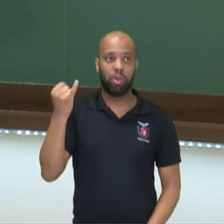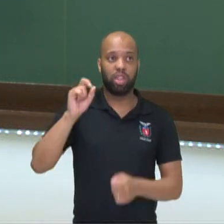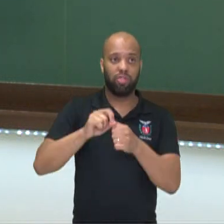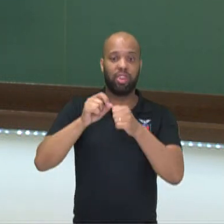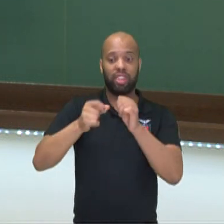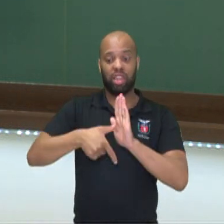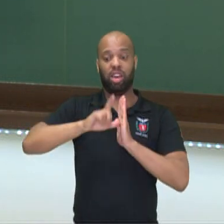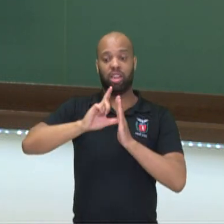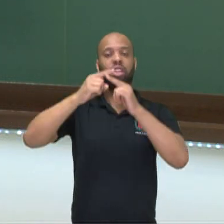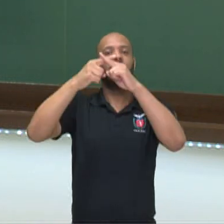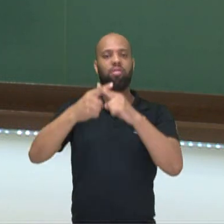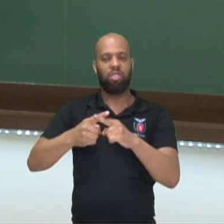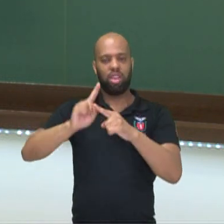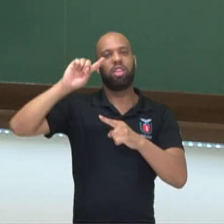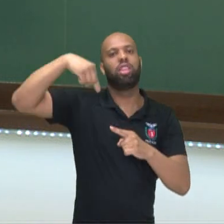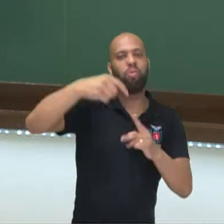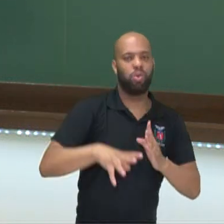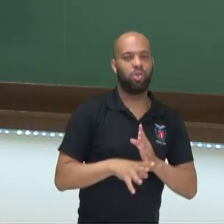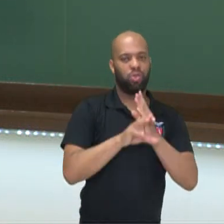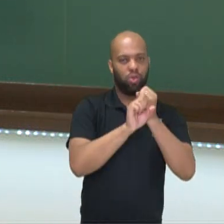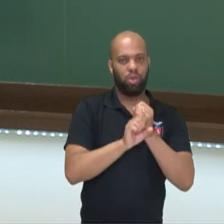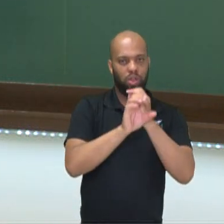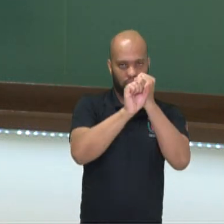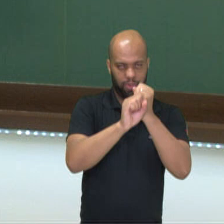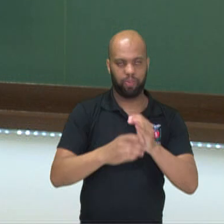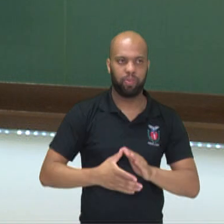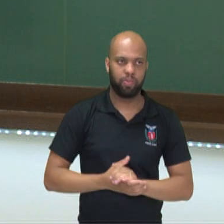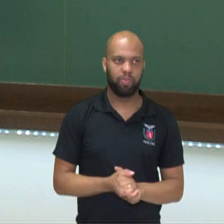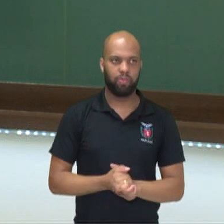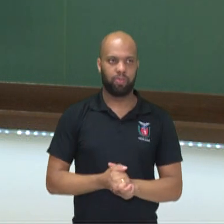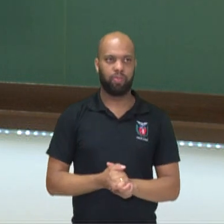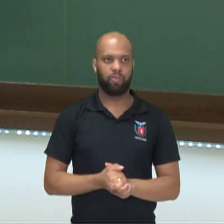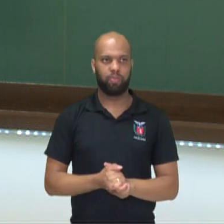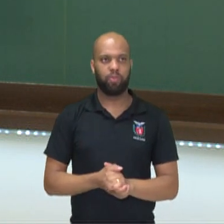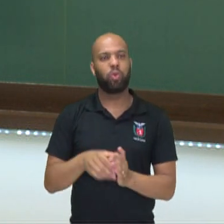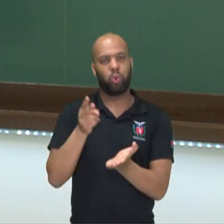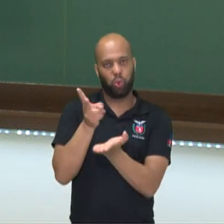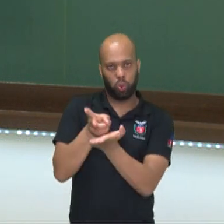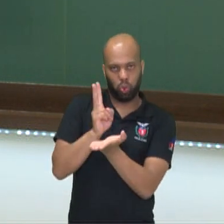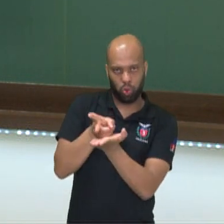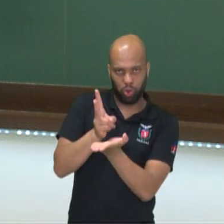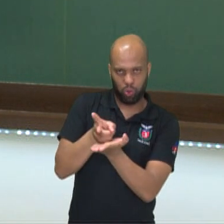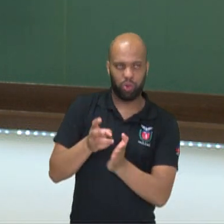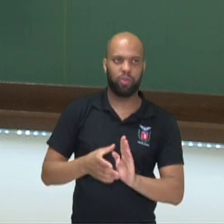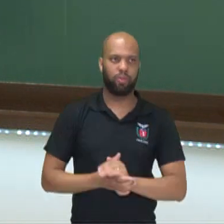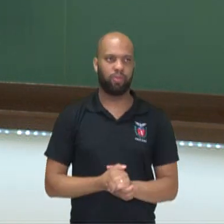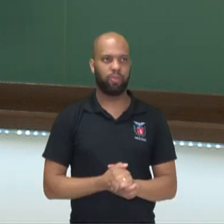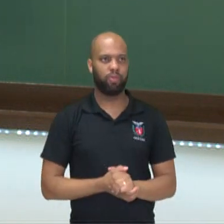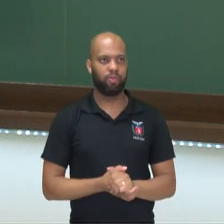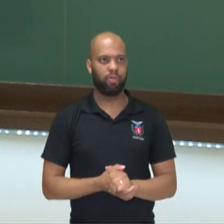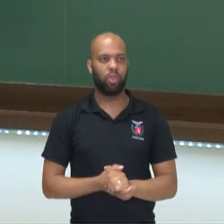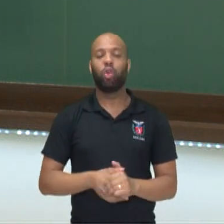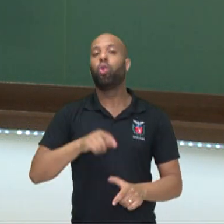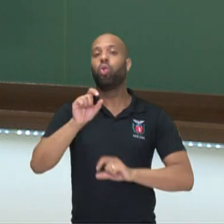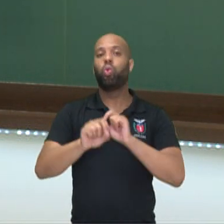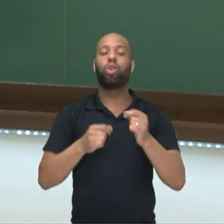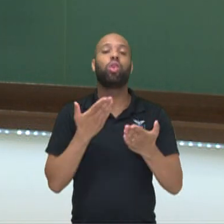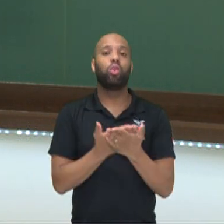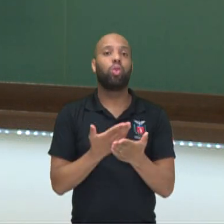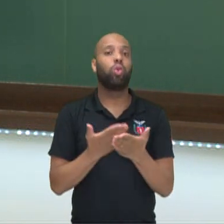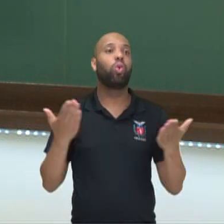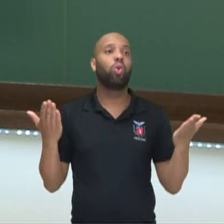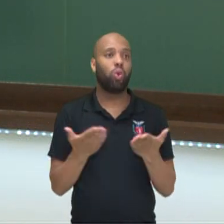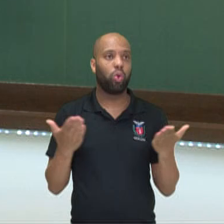multiplicação antes de fazer a soma. Beleza? Então, vamos nessa. O que nós vimos nessa